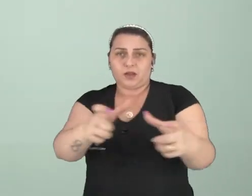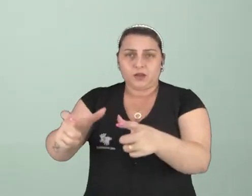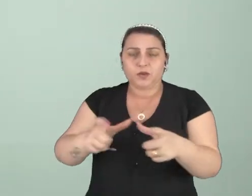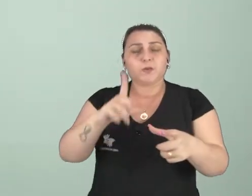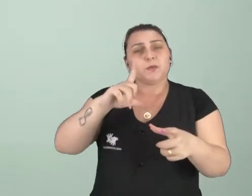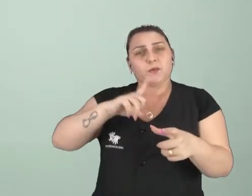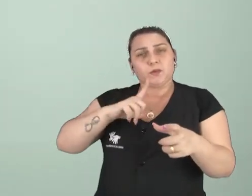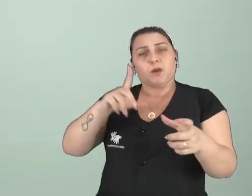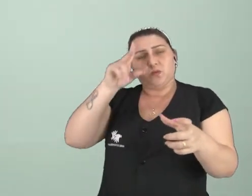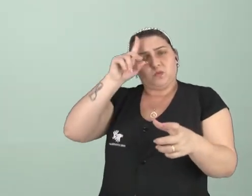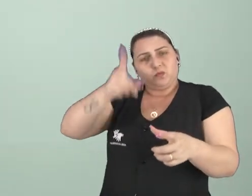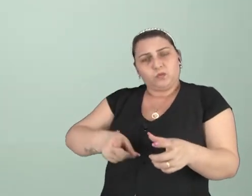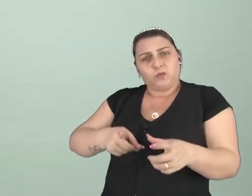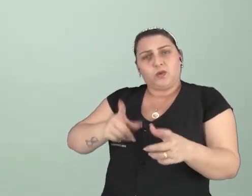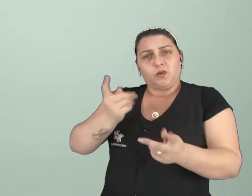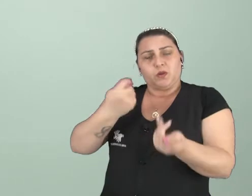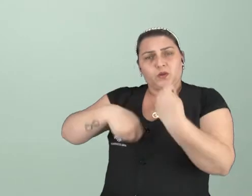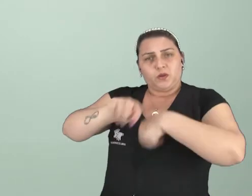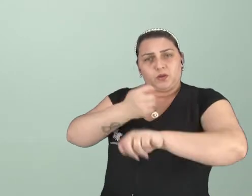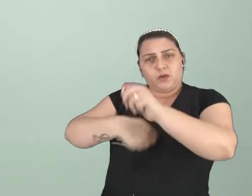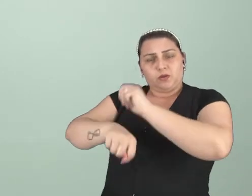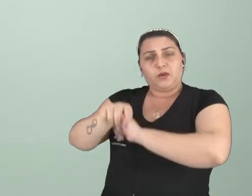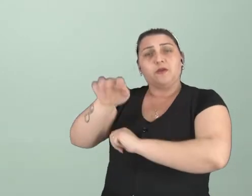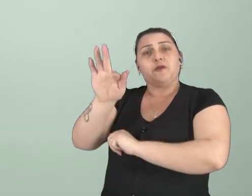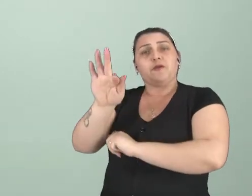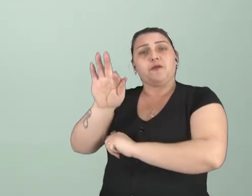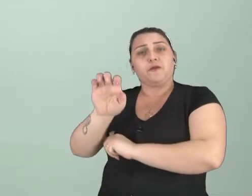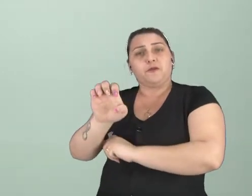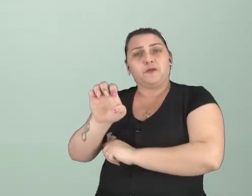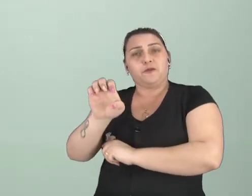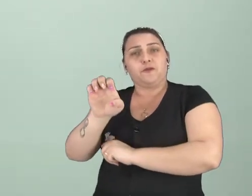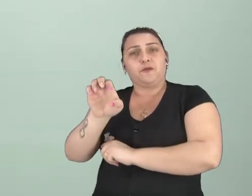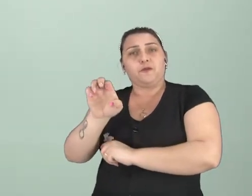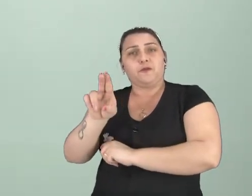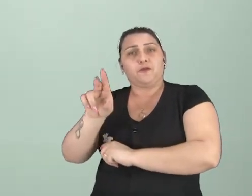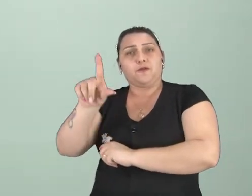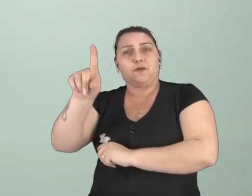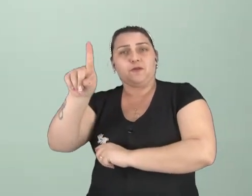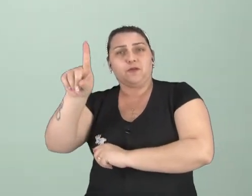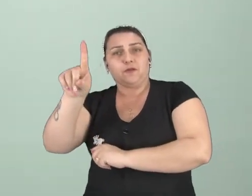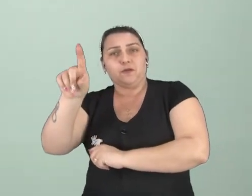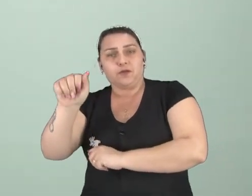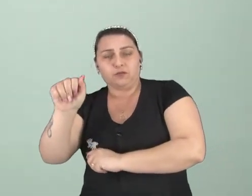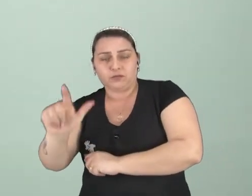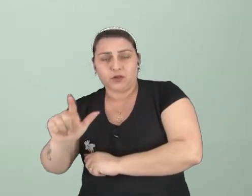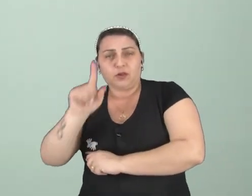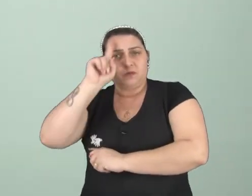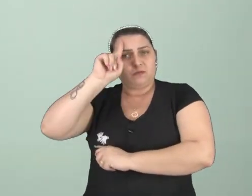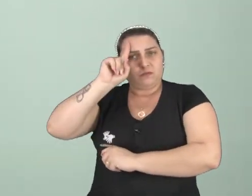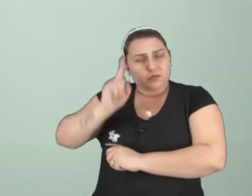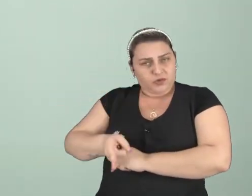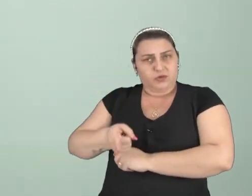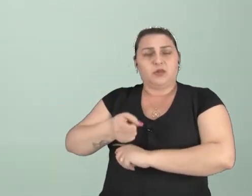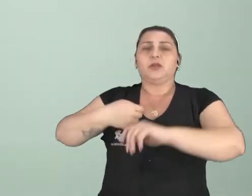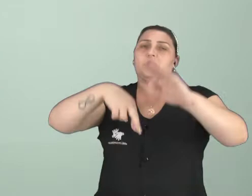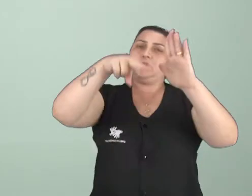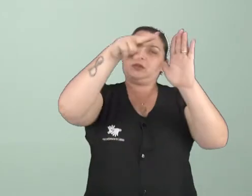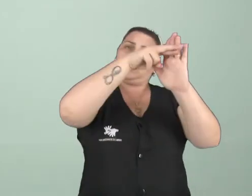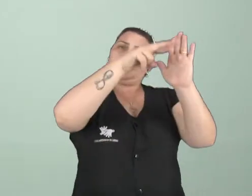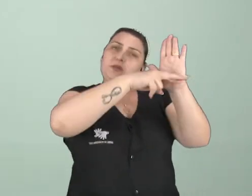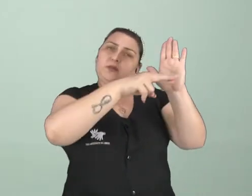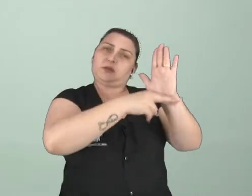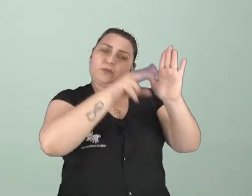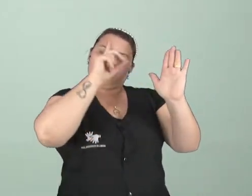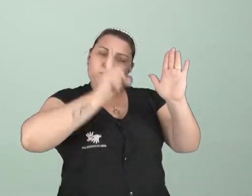seu feudo, que era administrado pelo senhor feudal. Então, esse senhor feudal é quem estipulava as